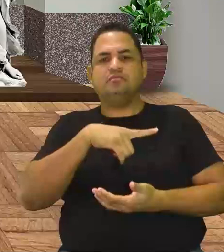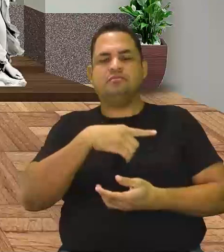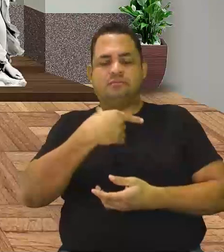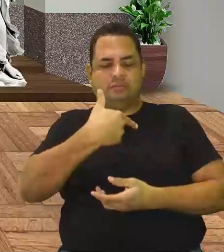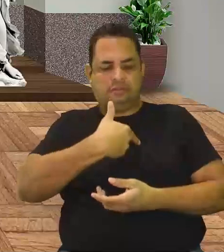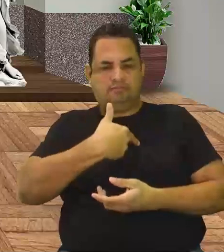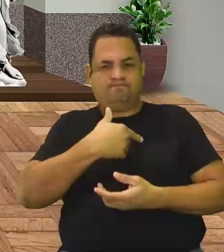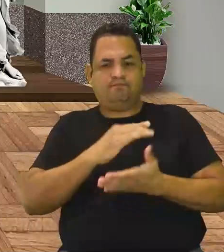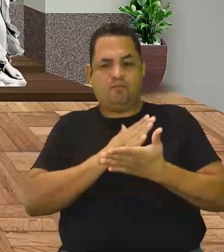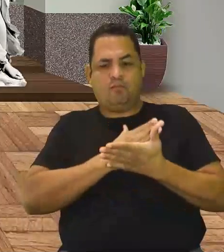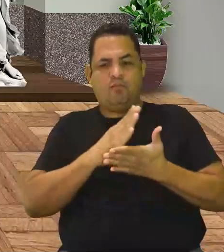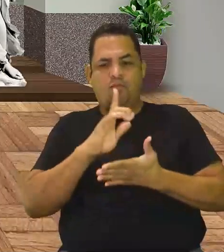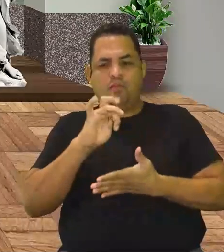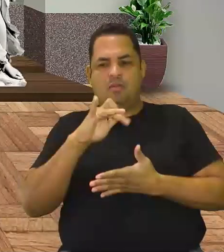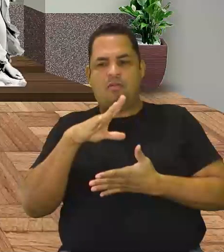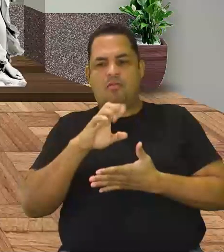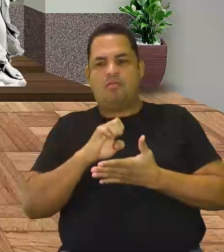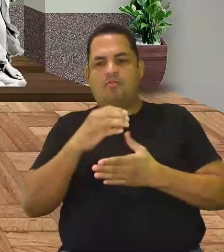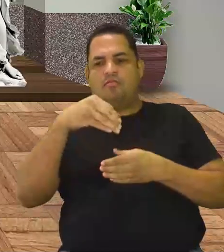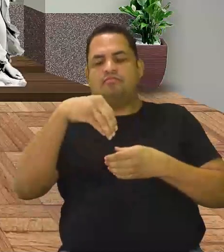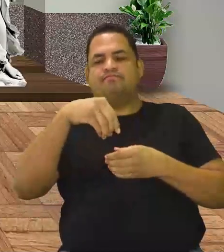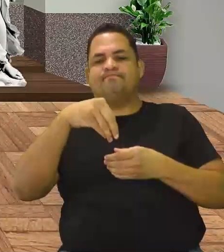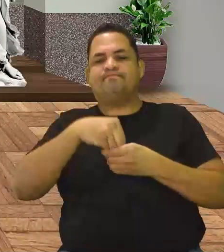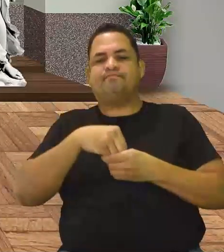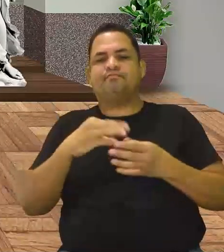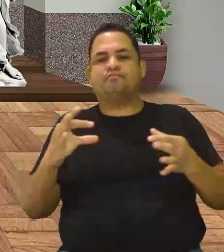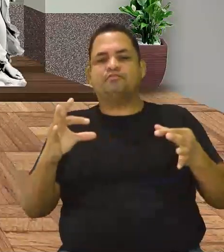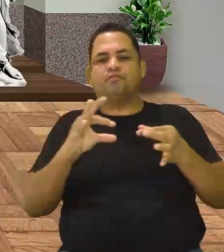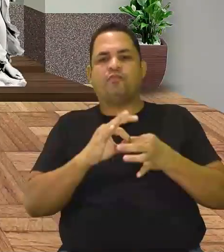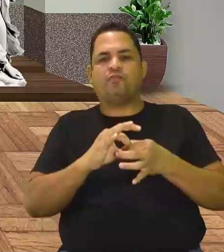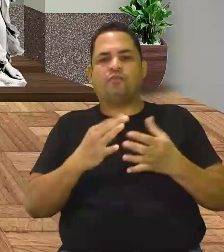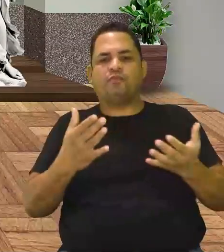esse golpe dentro desse contexto. Na tela para vocês.